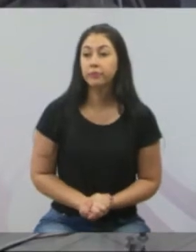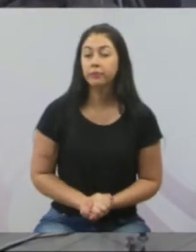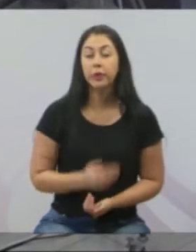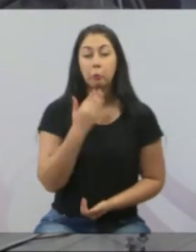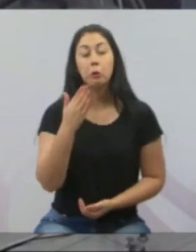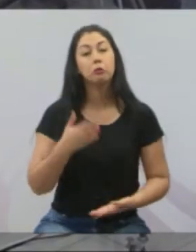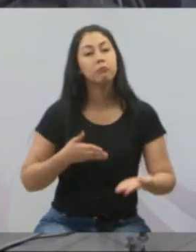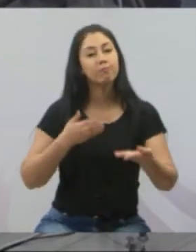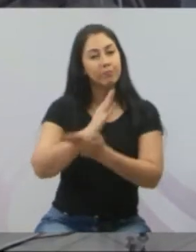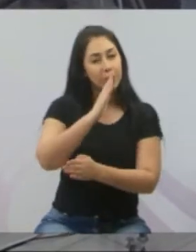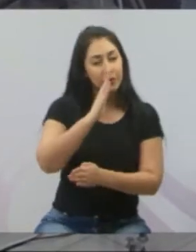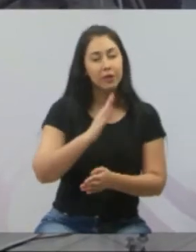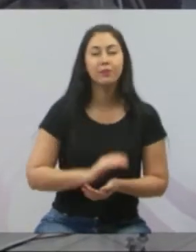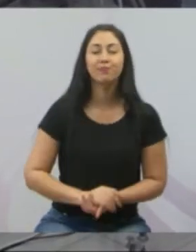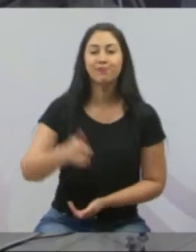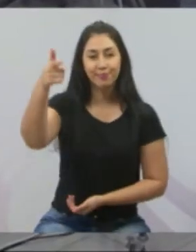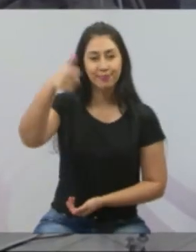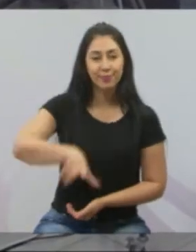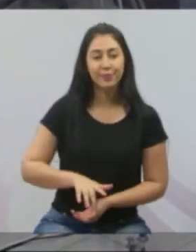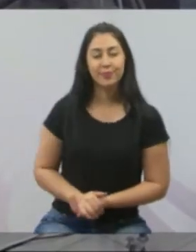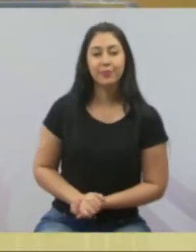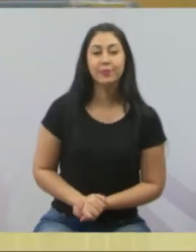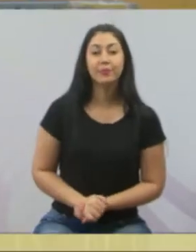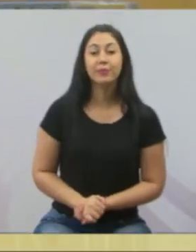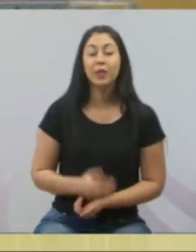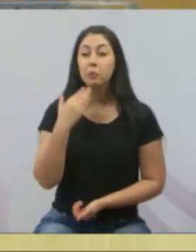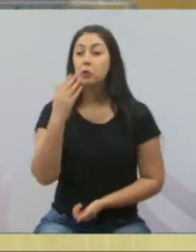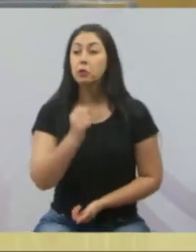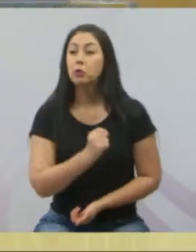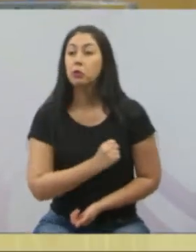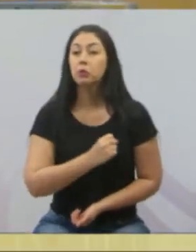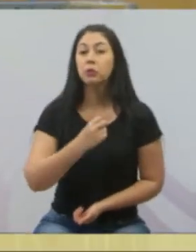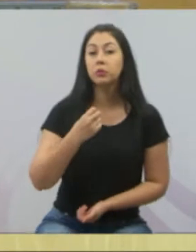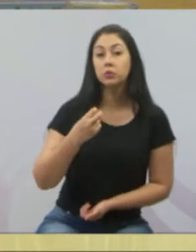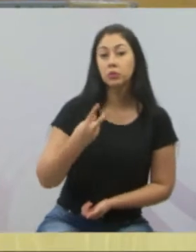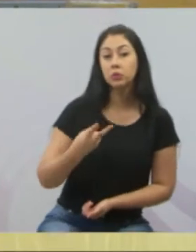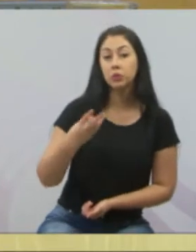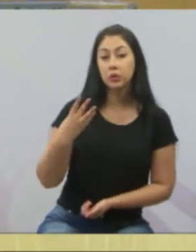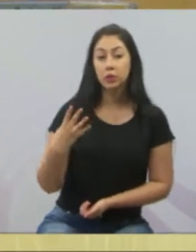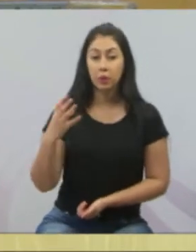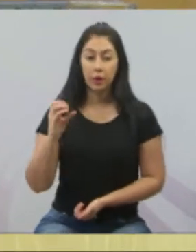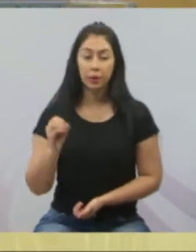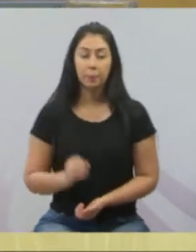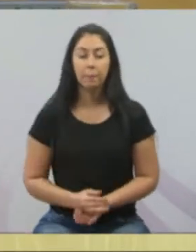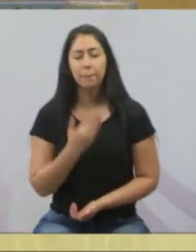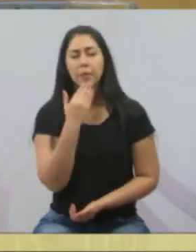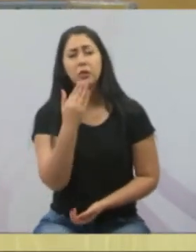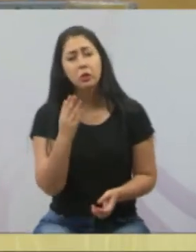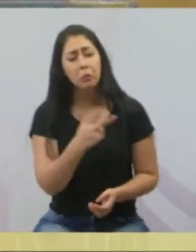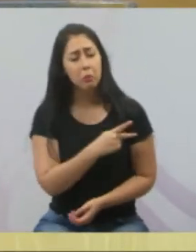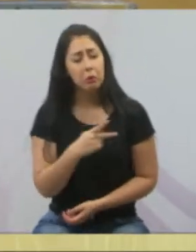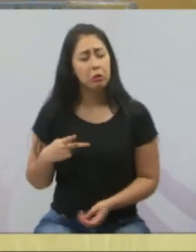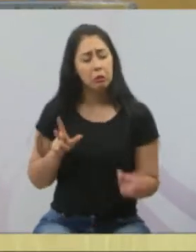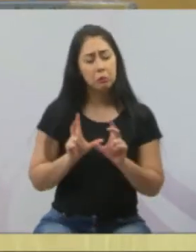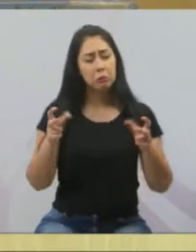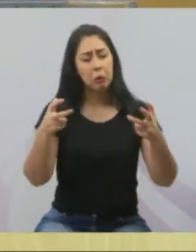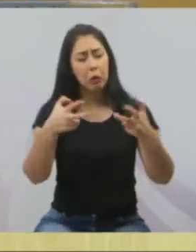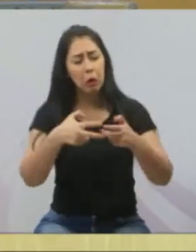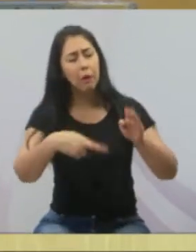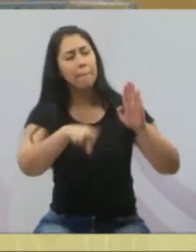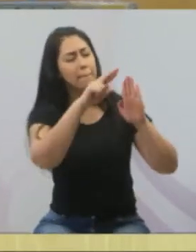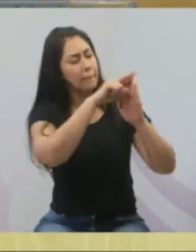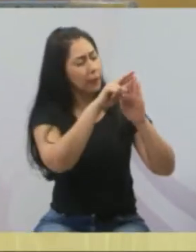número 140 da Rua Carmino Soléu, no Parque Meia Lua, em Jacareí. Assim sendo, muito respeitosamente, recorremos à compreensão aos